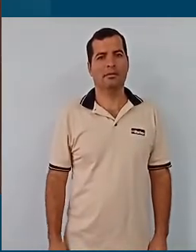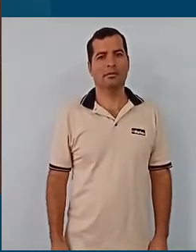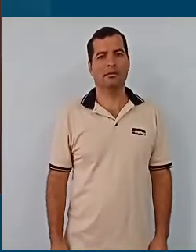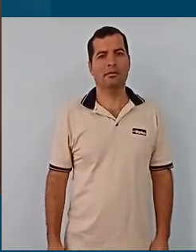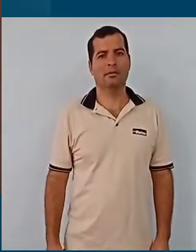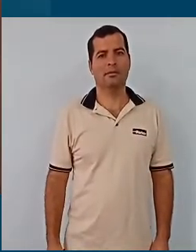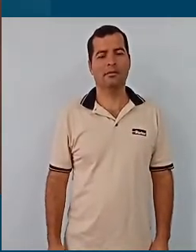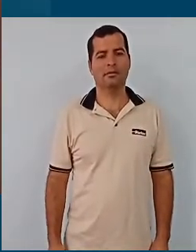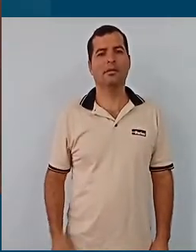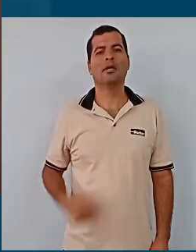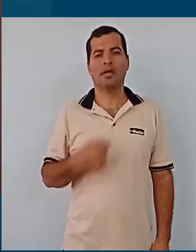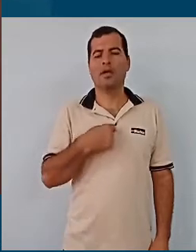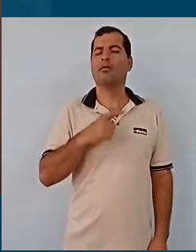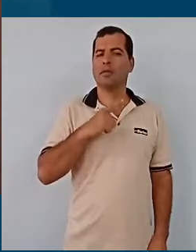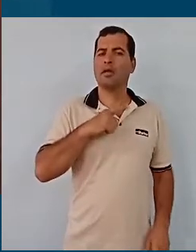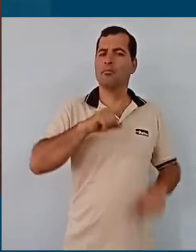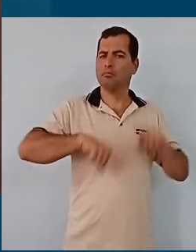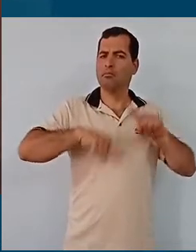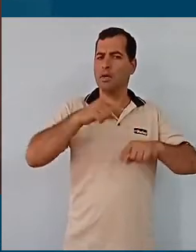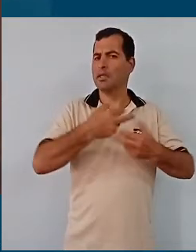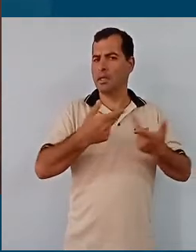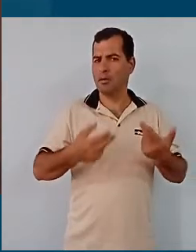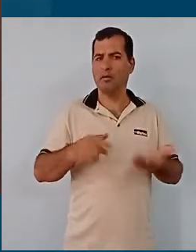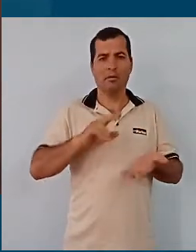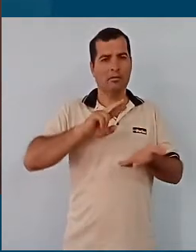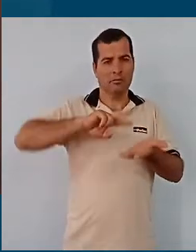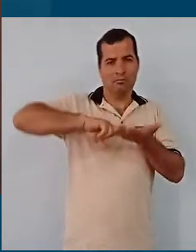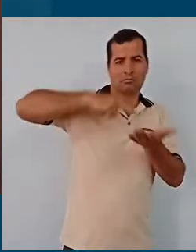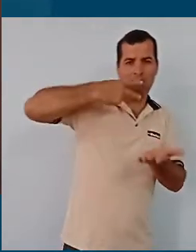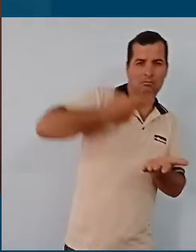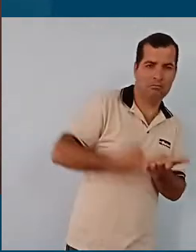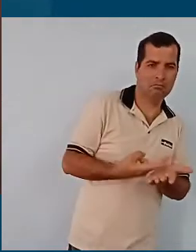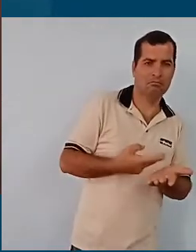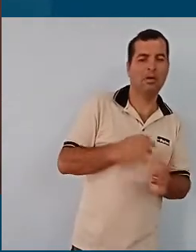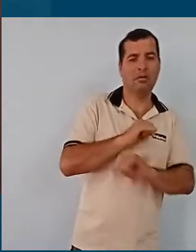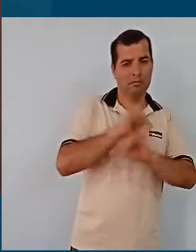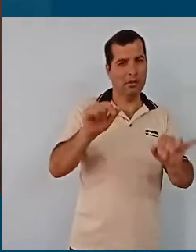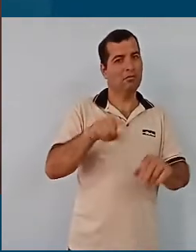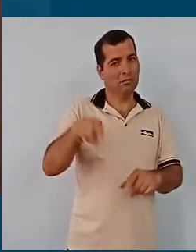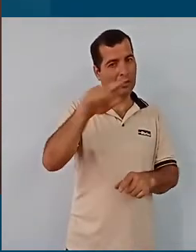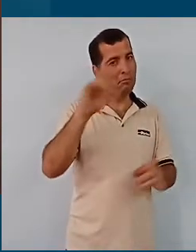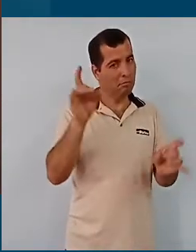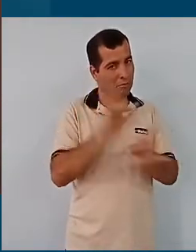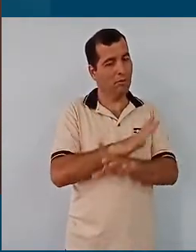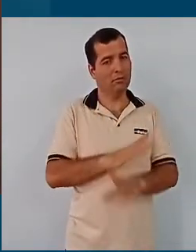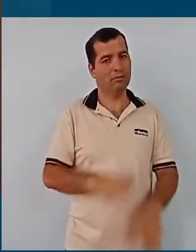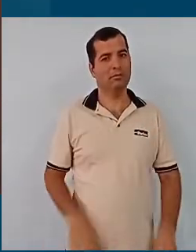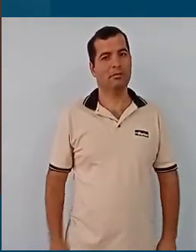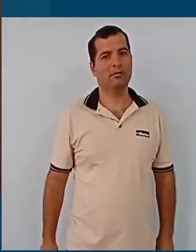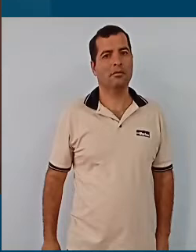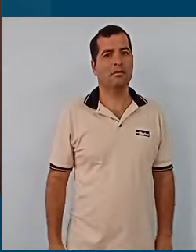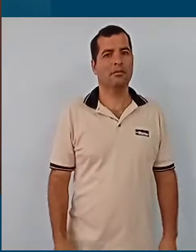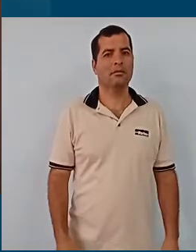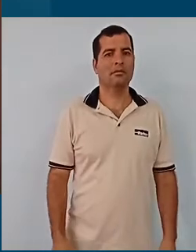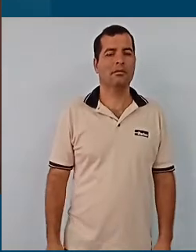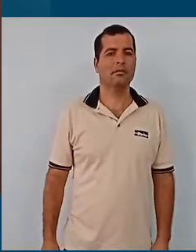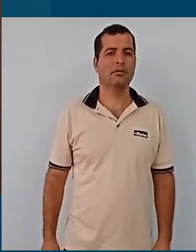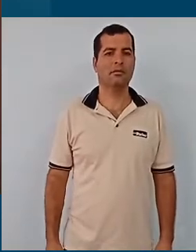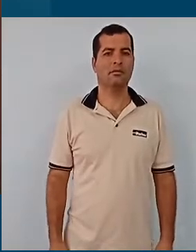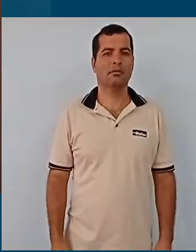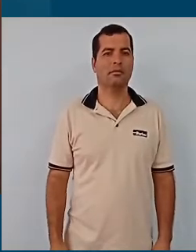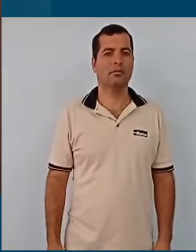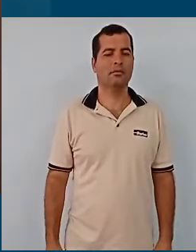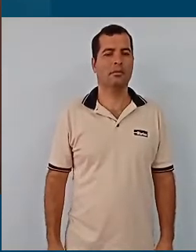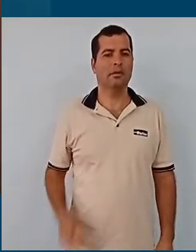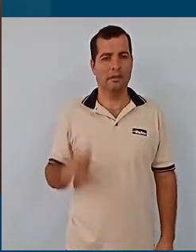Eu estou com o material na mão para traduzir, e daí eu aviso vocês a hora que estiver pronto. Eu e a Sônia Larrubia, na verdade, fomos